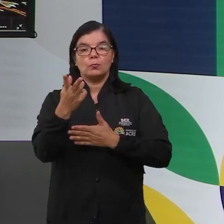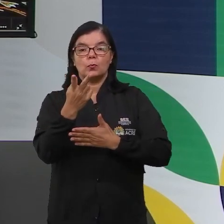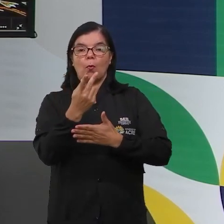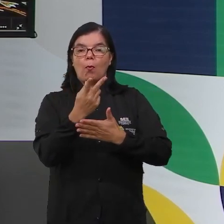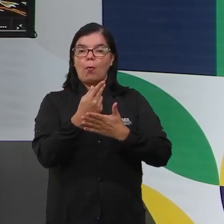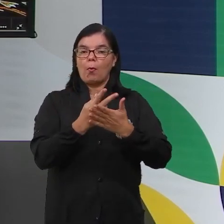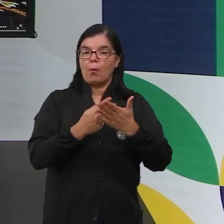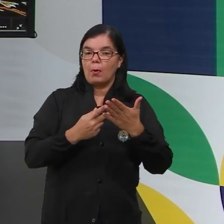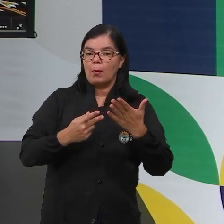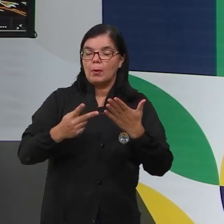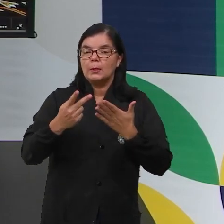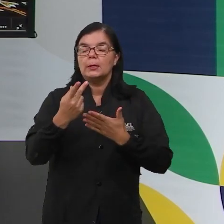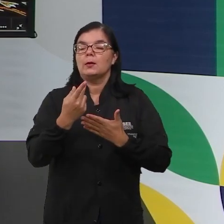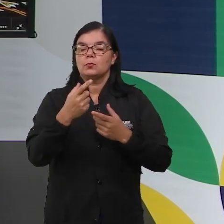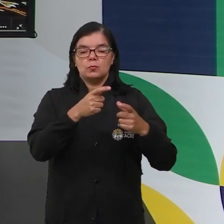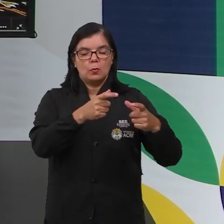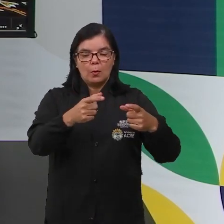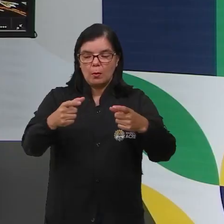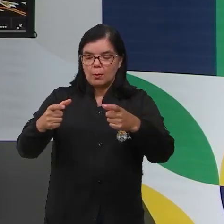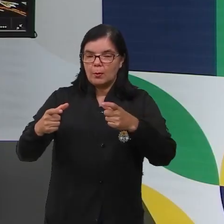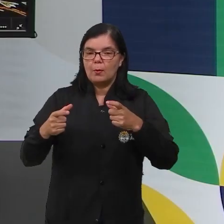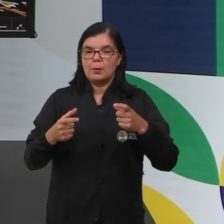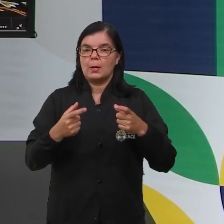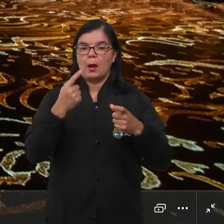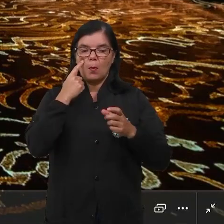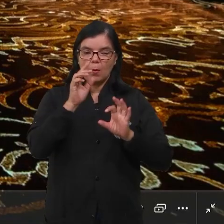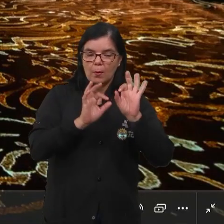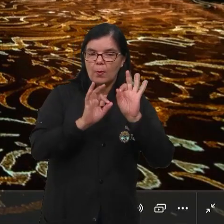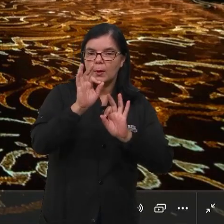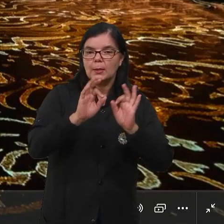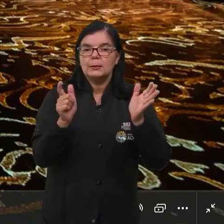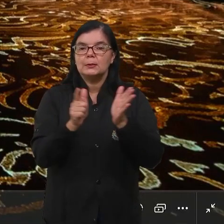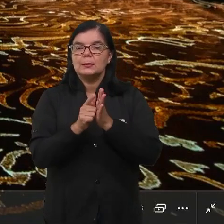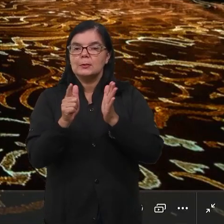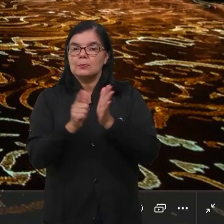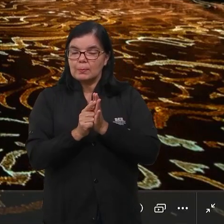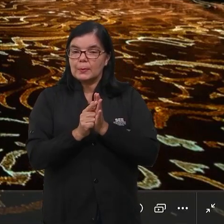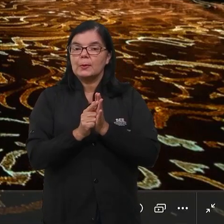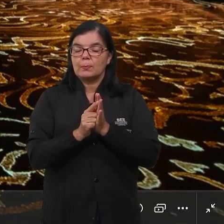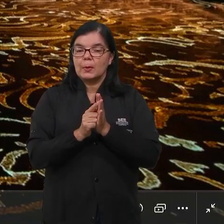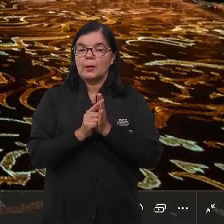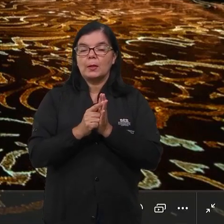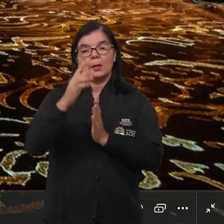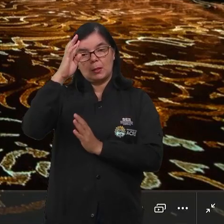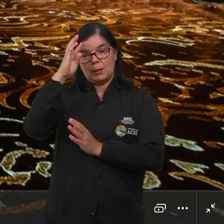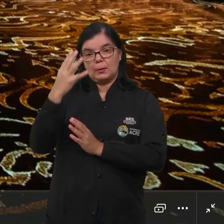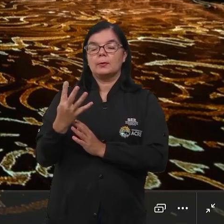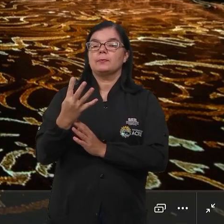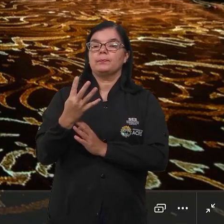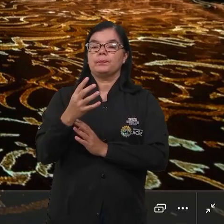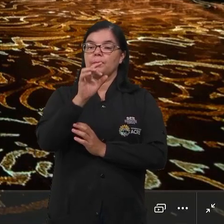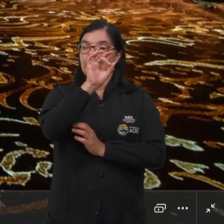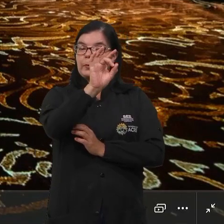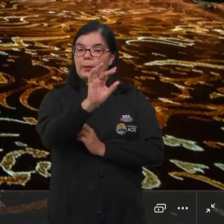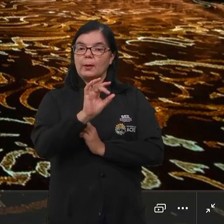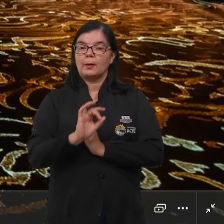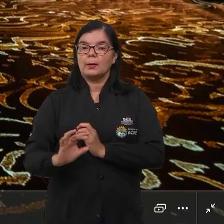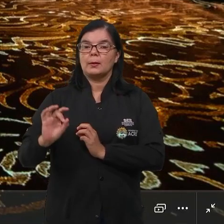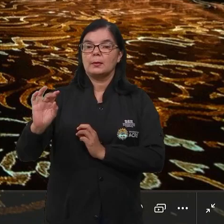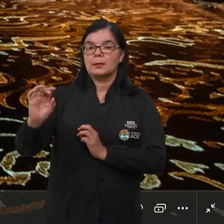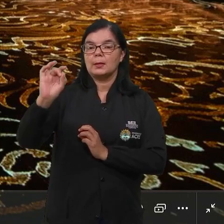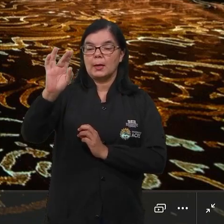uma planta ou maquete do espaço expositivo. É onde também você faz a decisão de onde cada obra